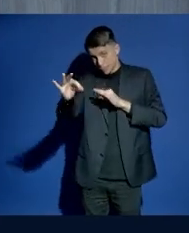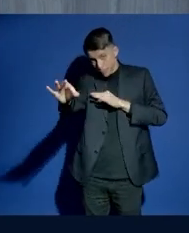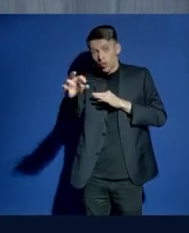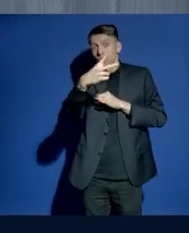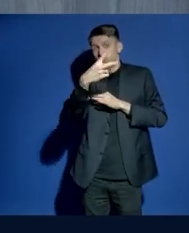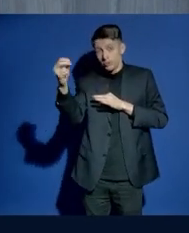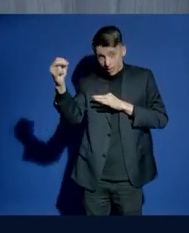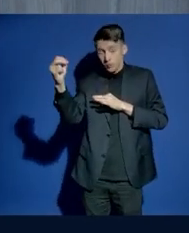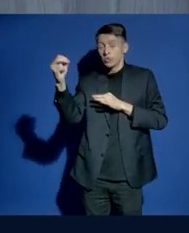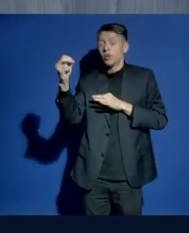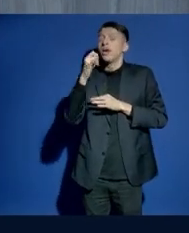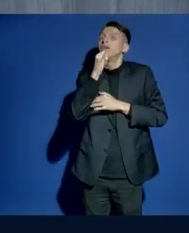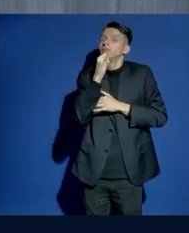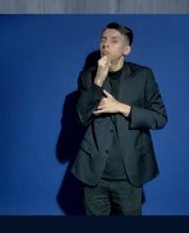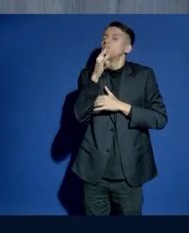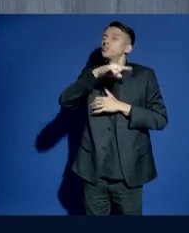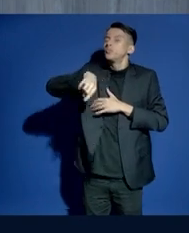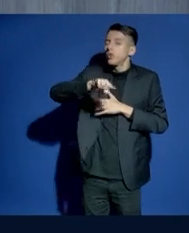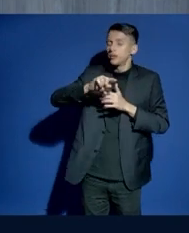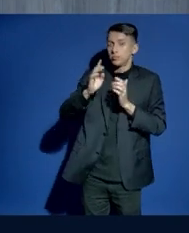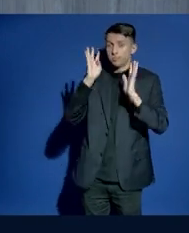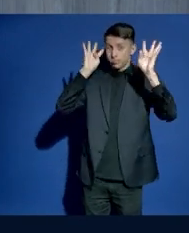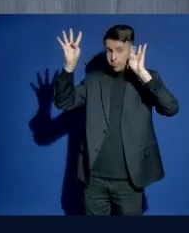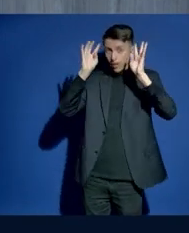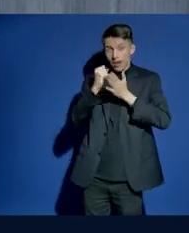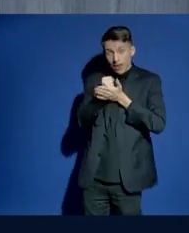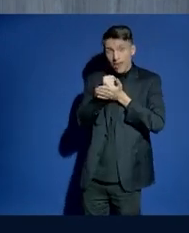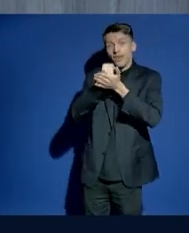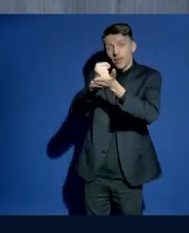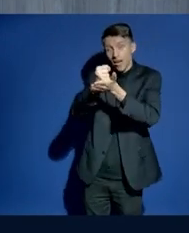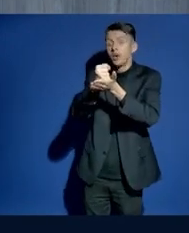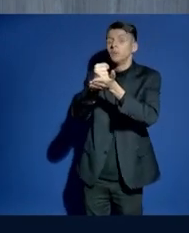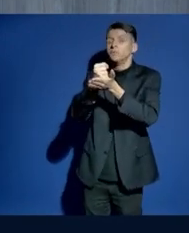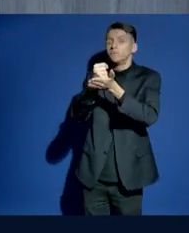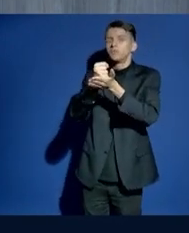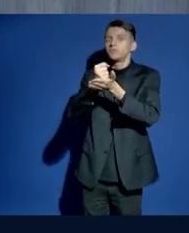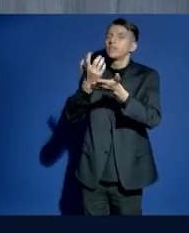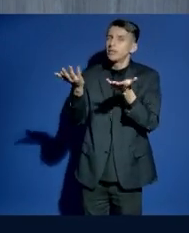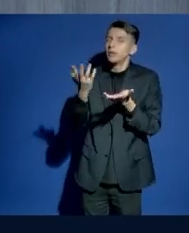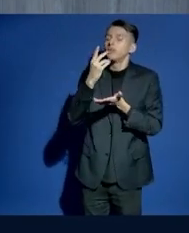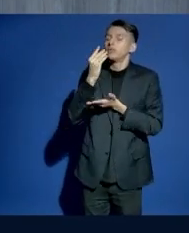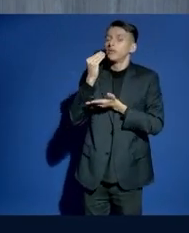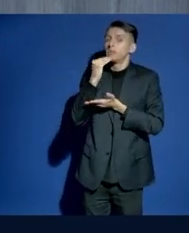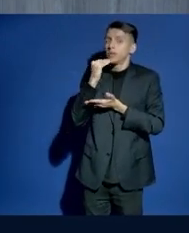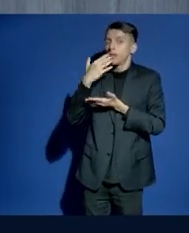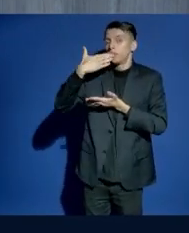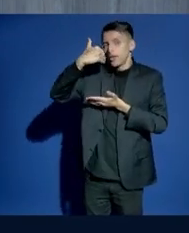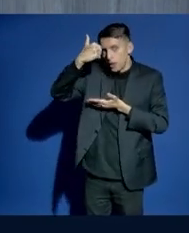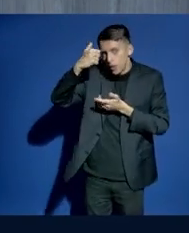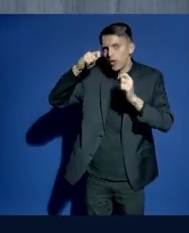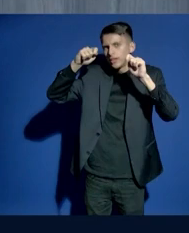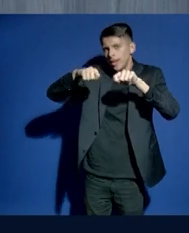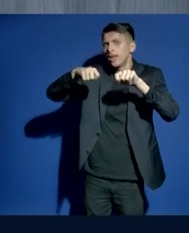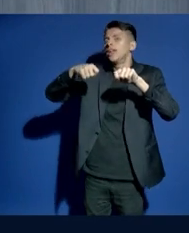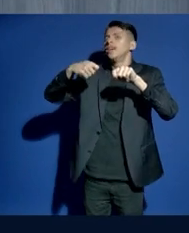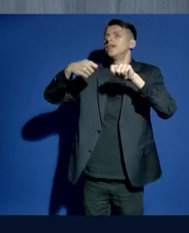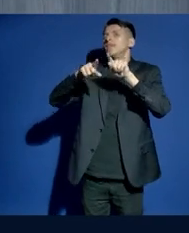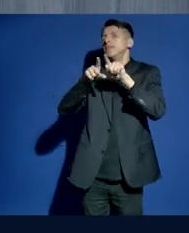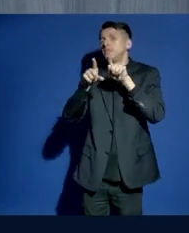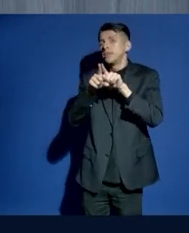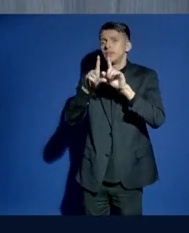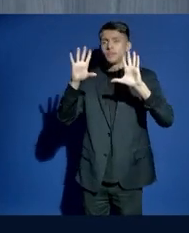é o 250 km a mil quilômetros de distância o gnl é o melhor é o mais economicamente viável E aí tem que também um pouco de volume